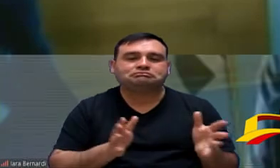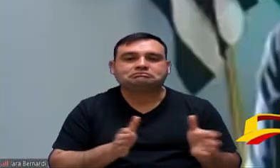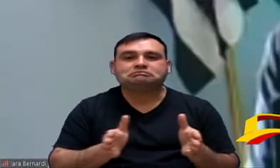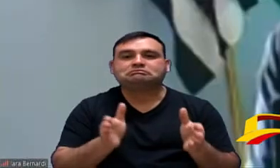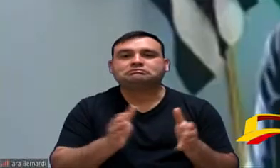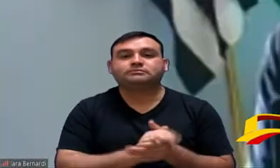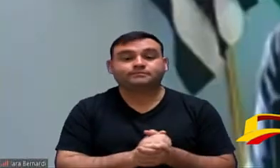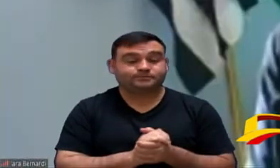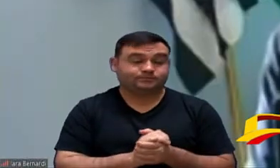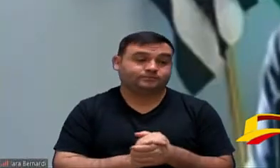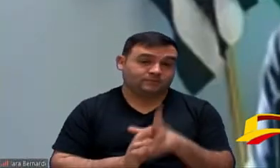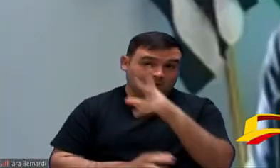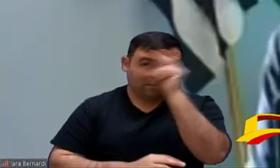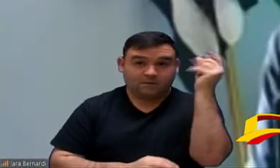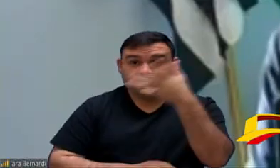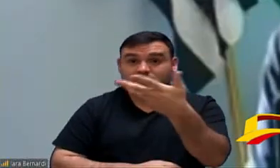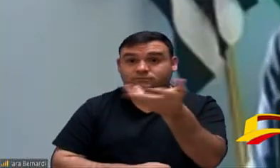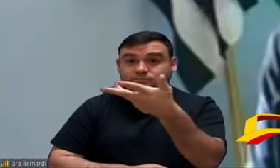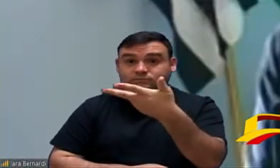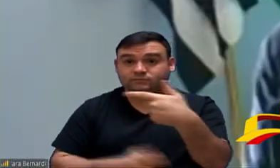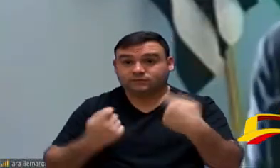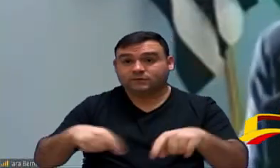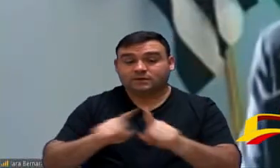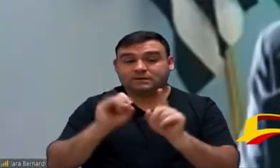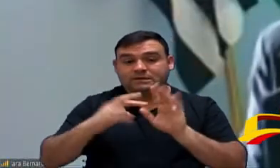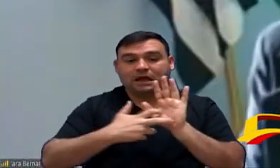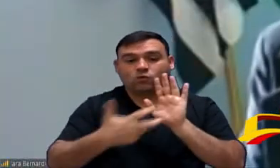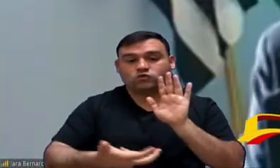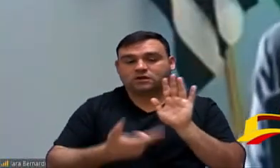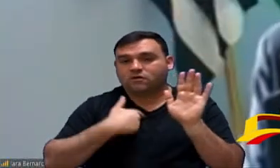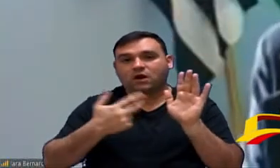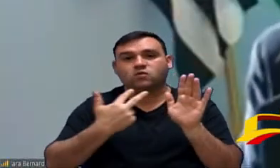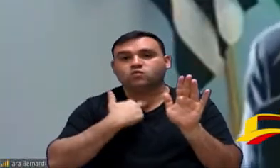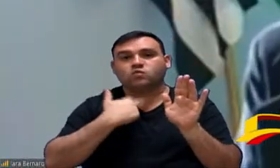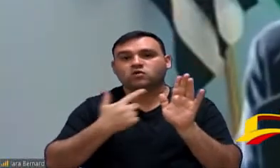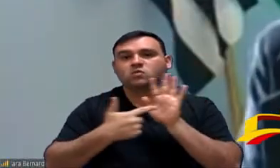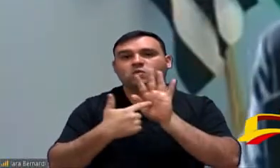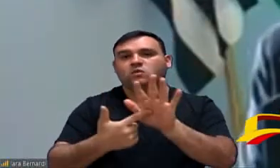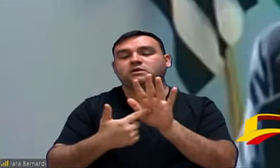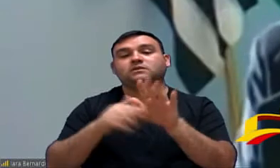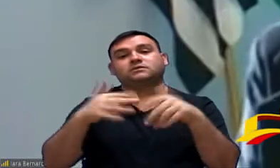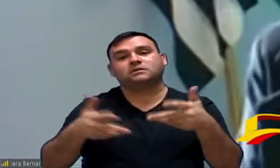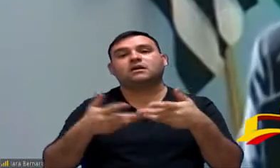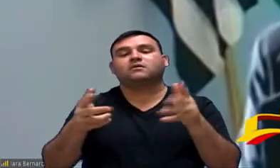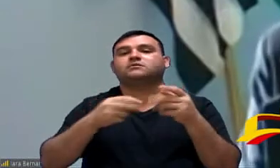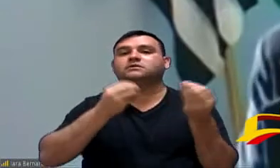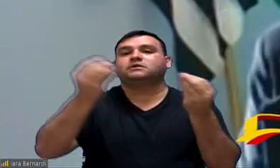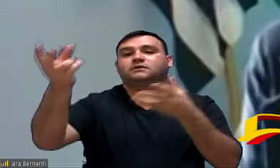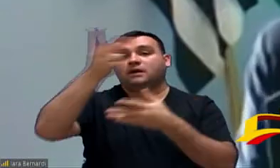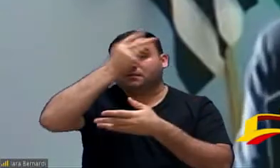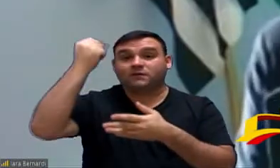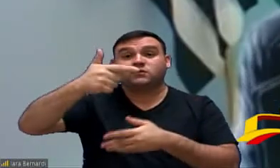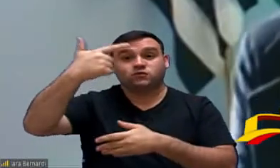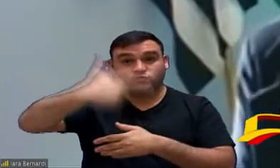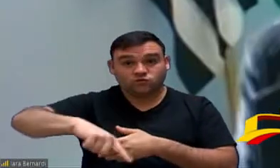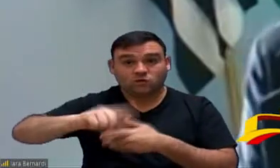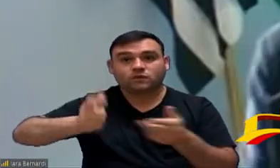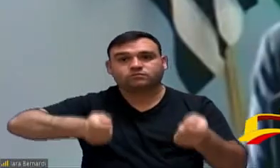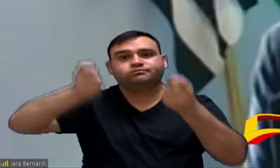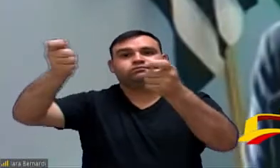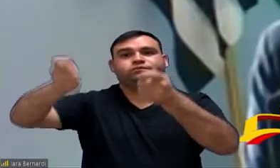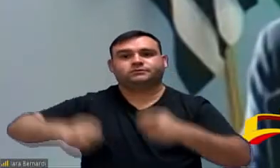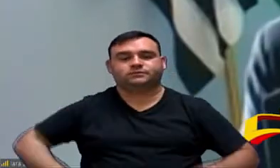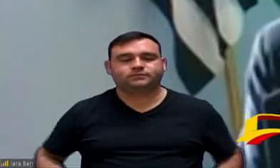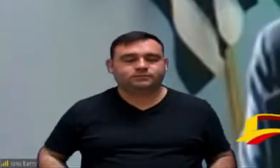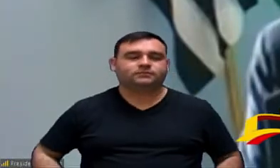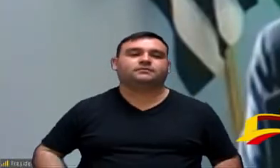Que a prefeitura acelere o processo, se é inconstitucional, eu não posso apresentar, envio o executivo mais uma vez.